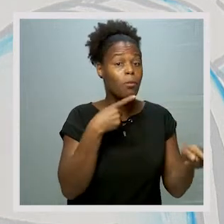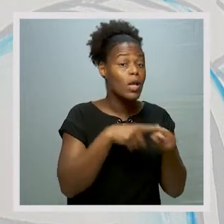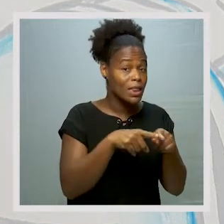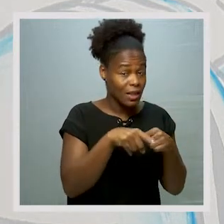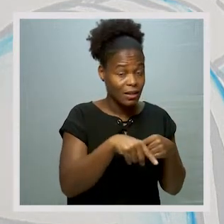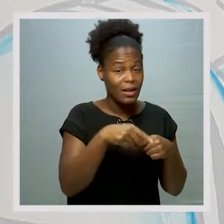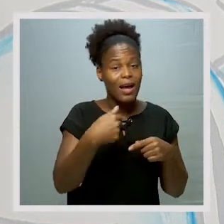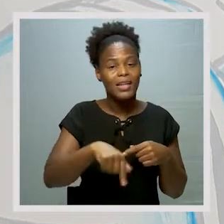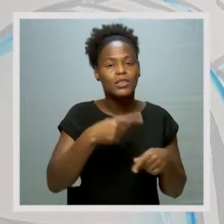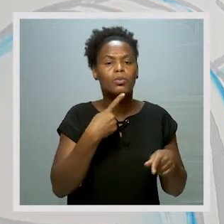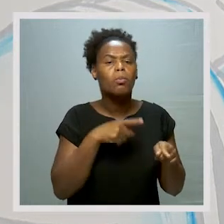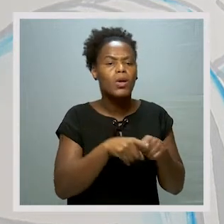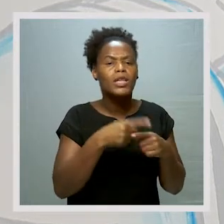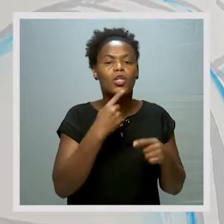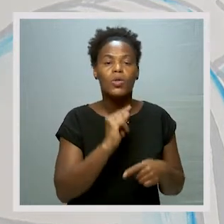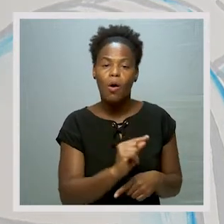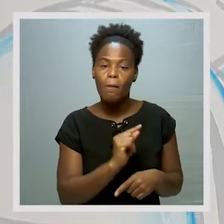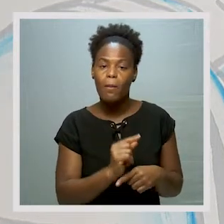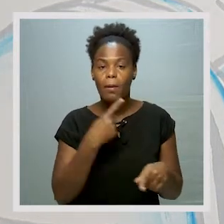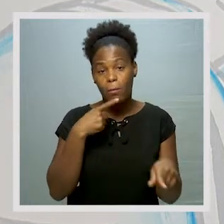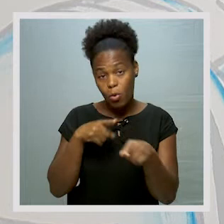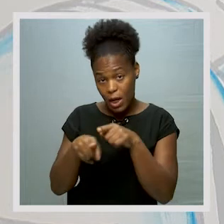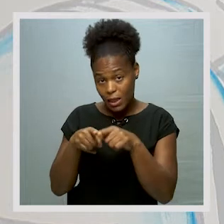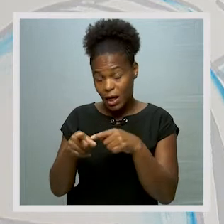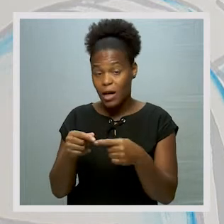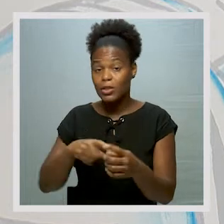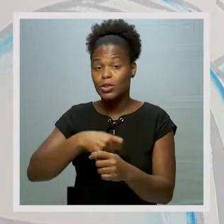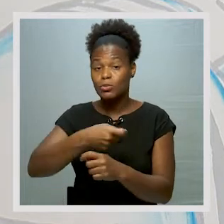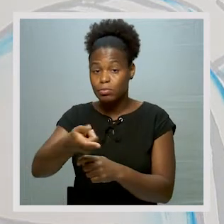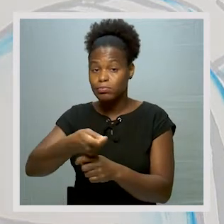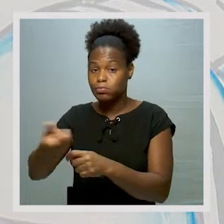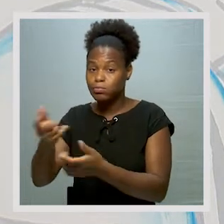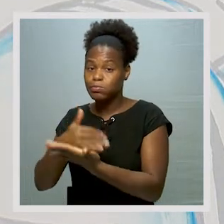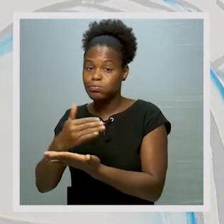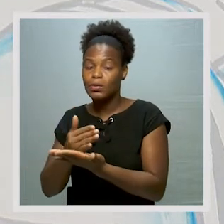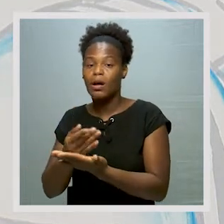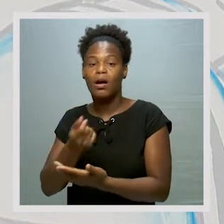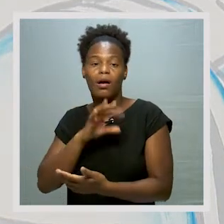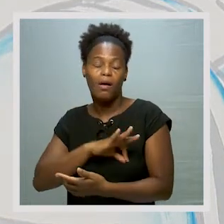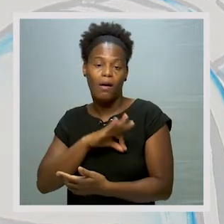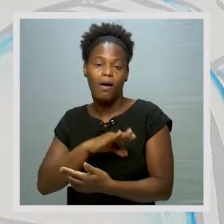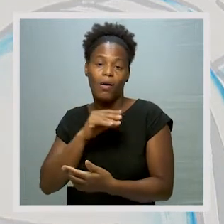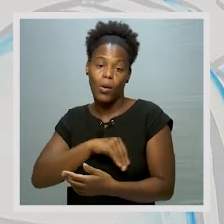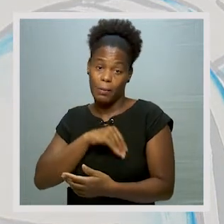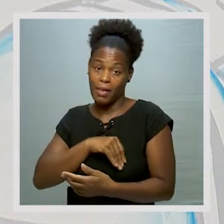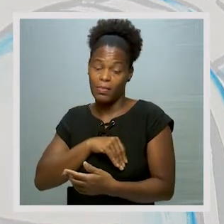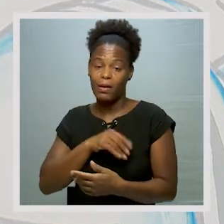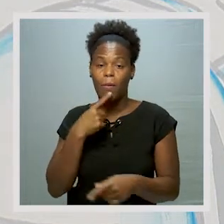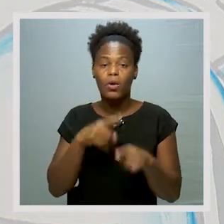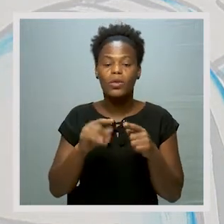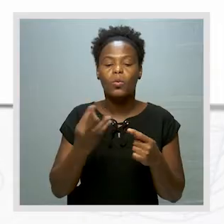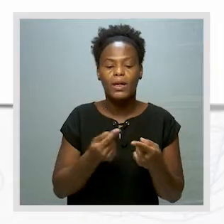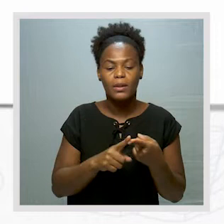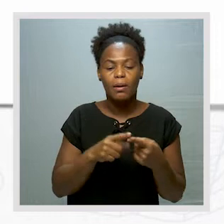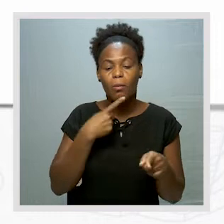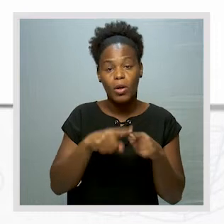E essas políticas nós chamamos de políticas de redistribuição do rendimento. Quais são essas